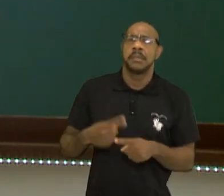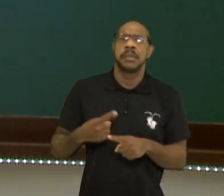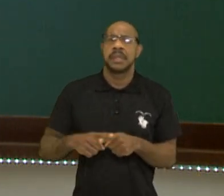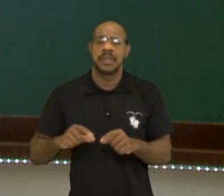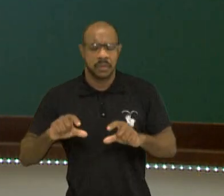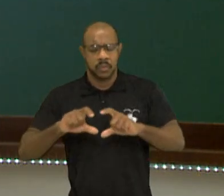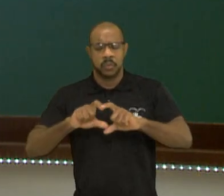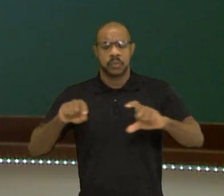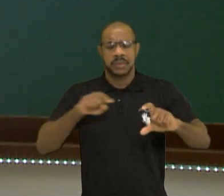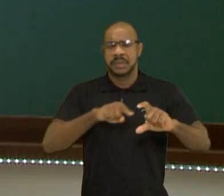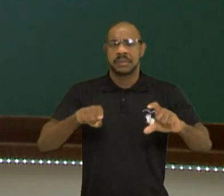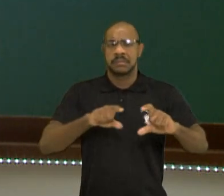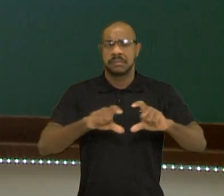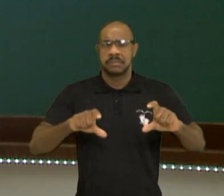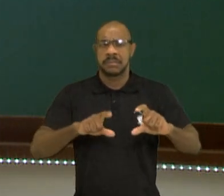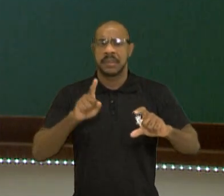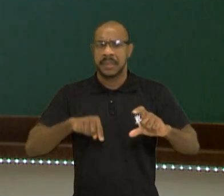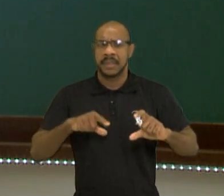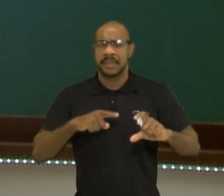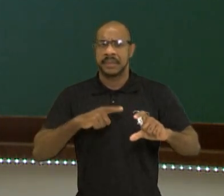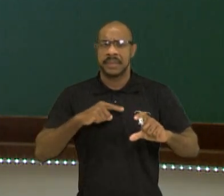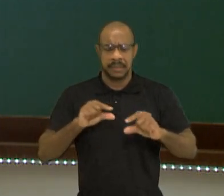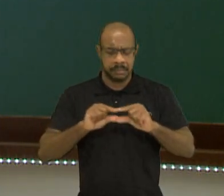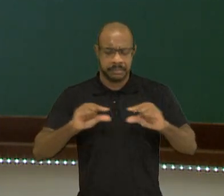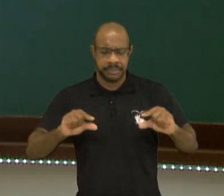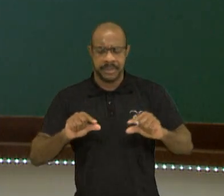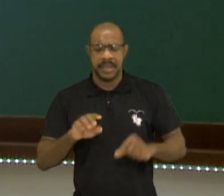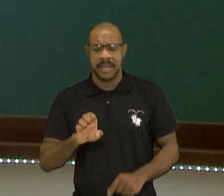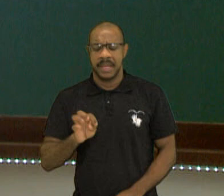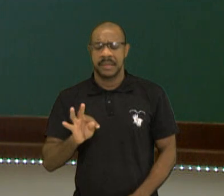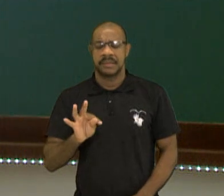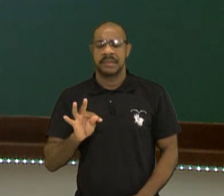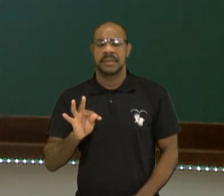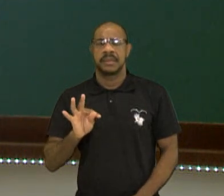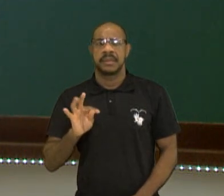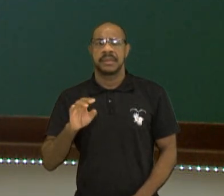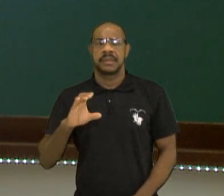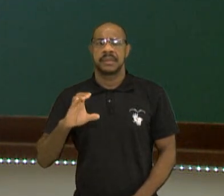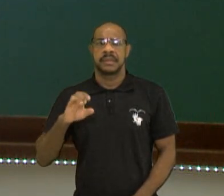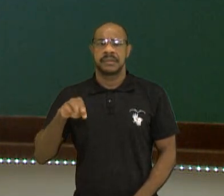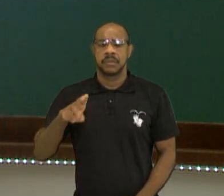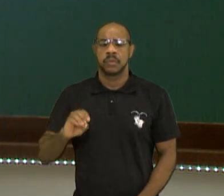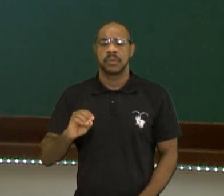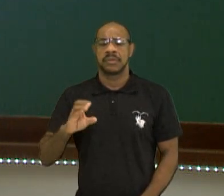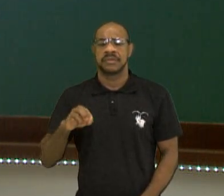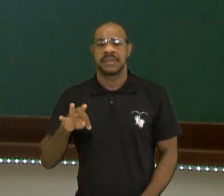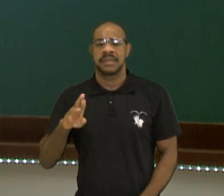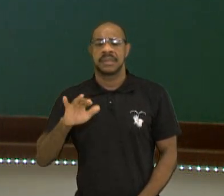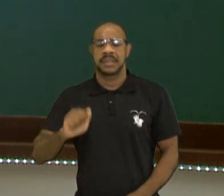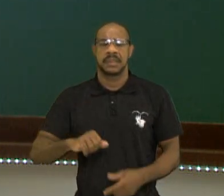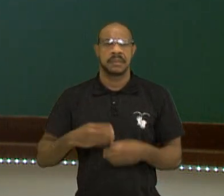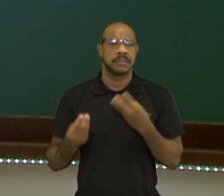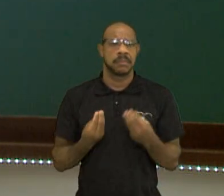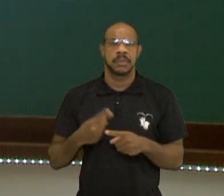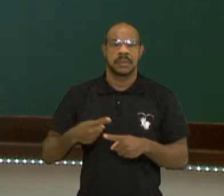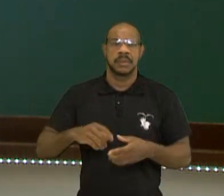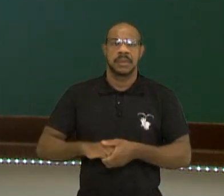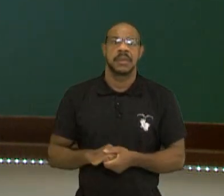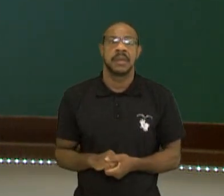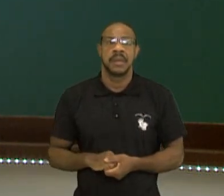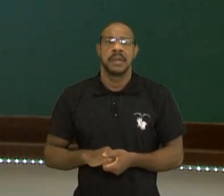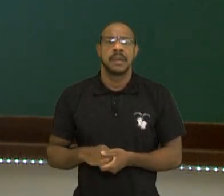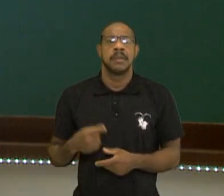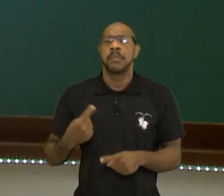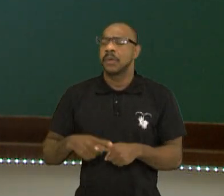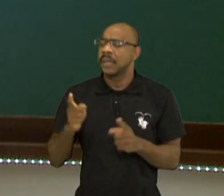etnocêntrico, uma vez que, ao desbravar o território brasileiro e suas possíveis riquezas, seria possível salvar os